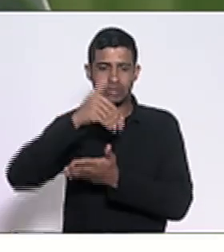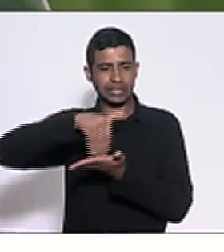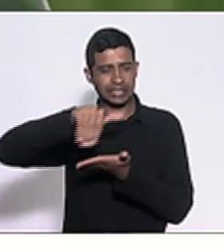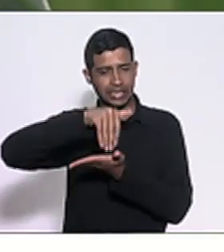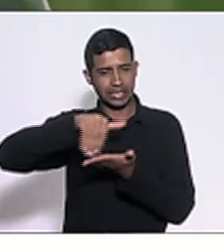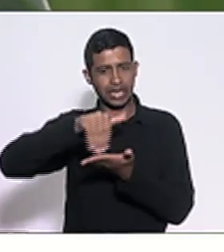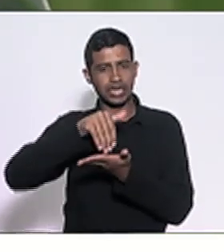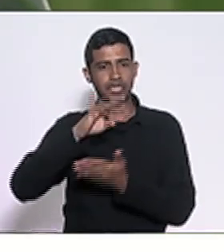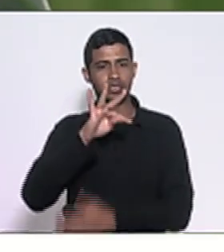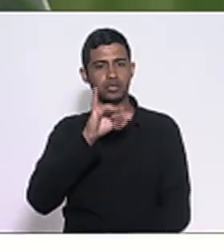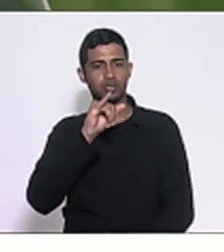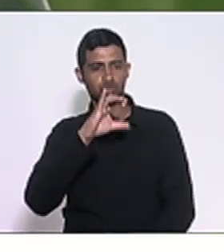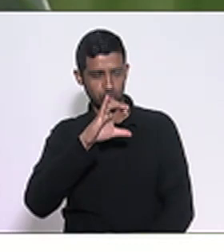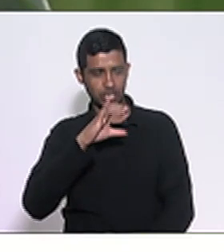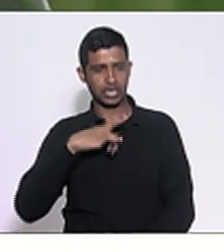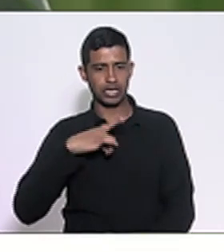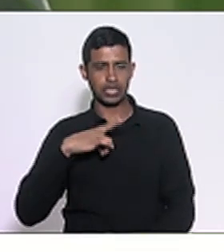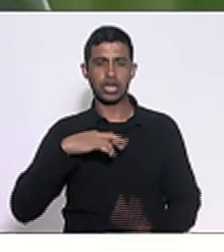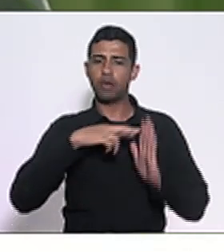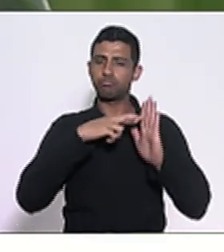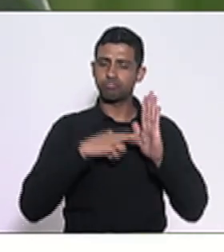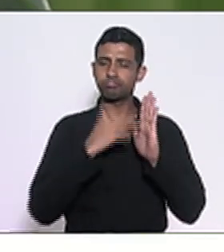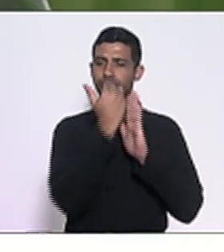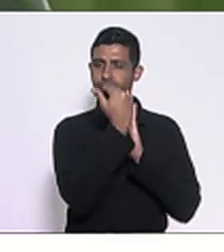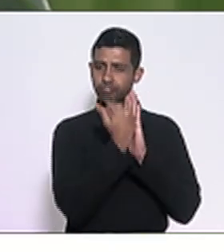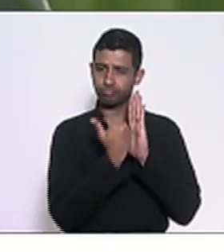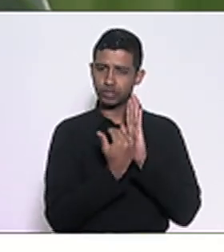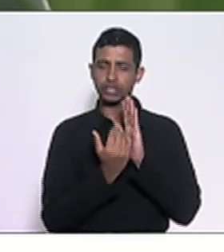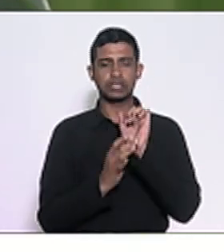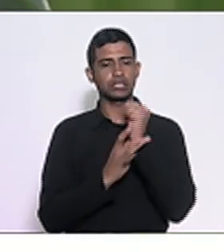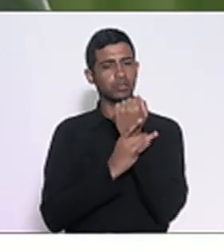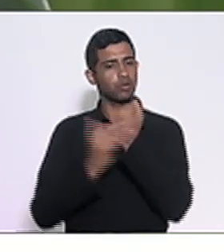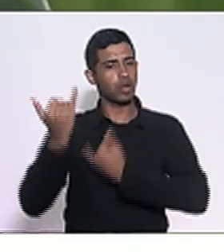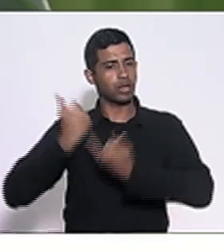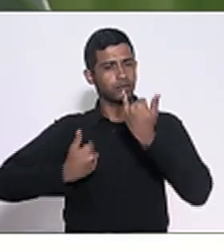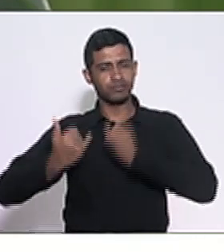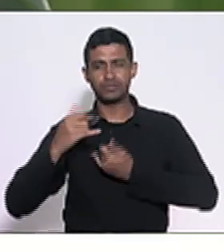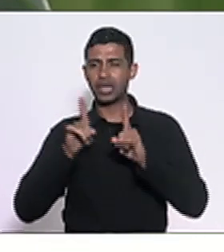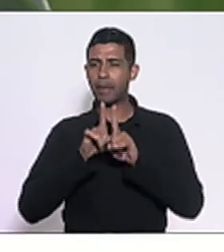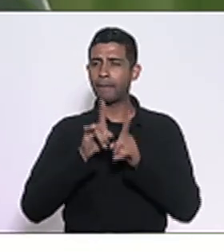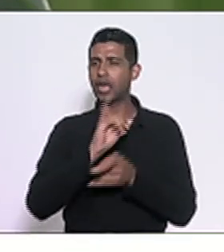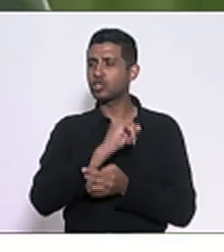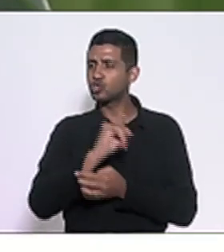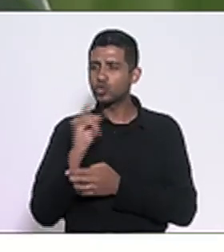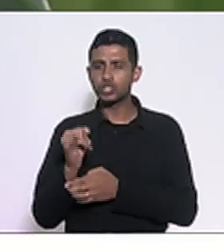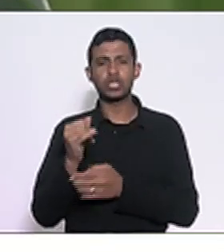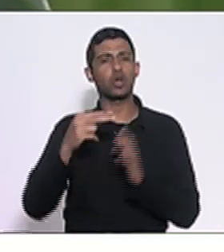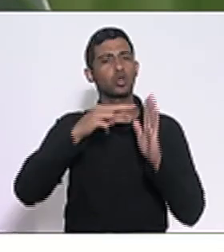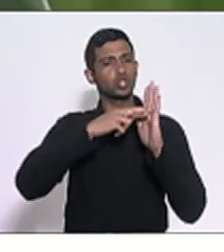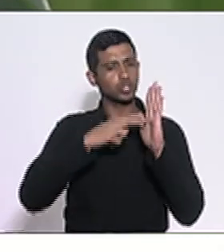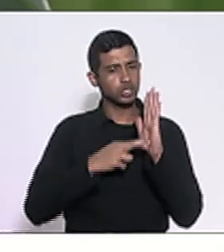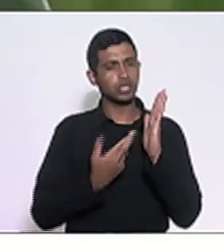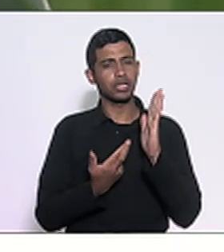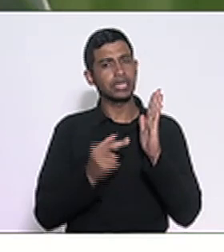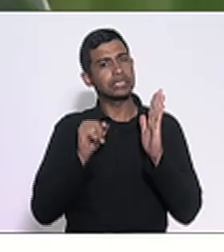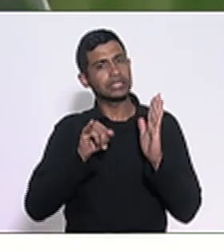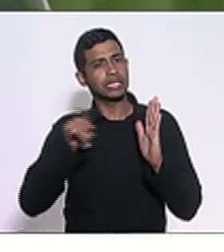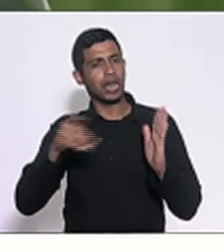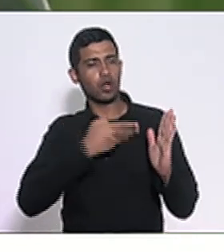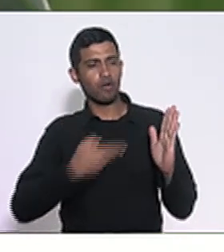normativa, no estabelecimento de uma política de segurança da informação, instruções normativas, o que porventura se fizer